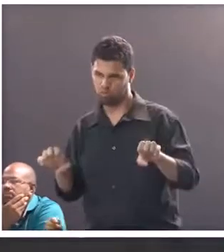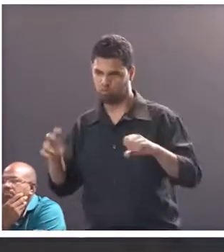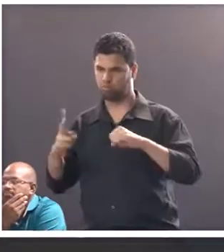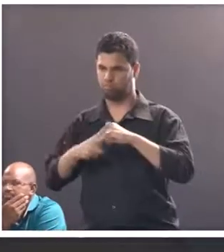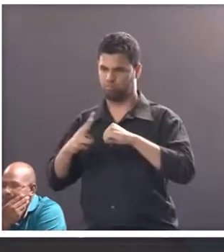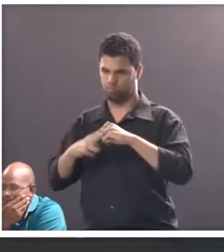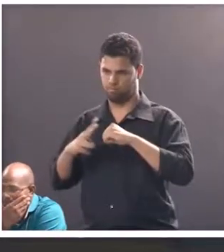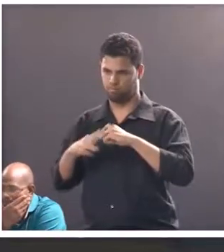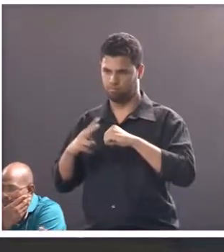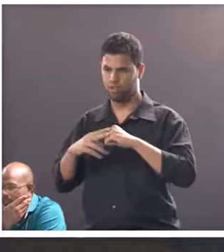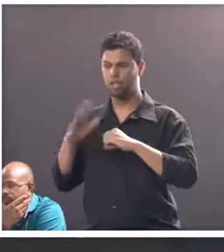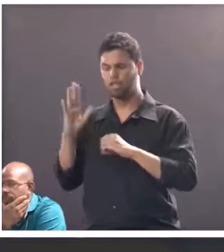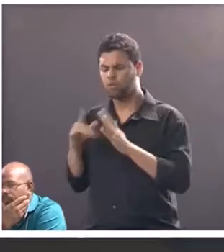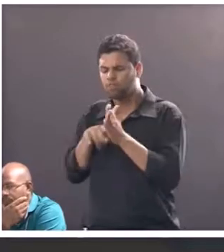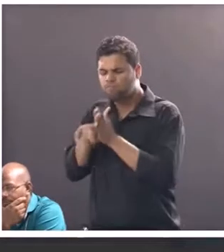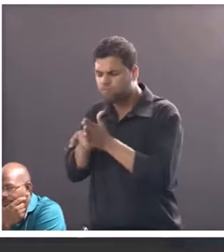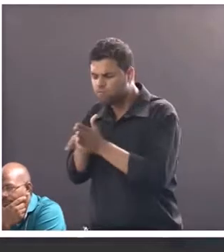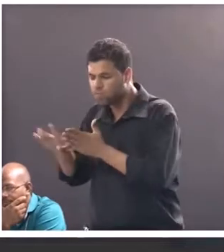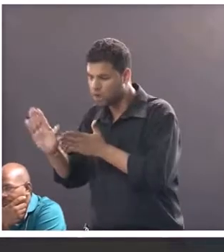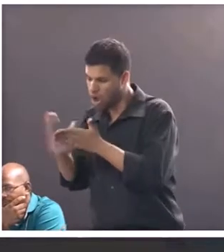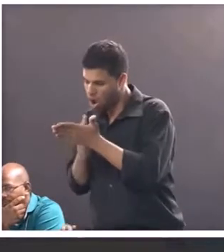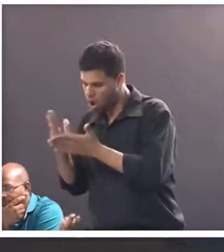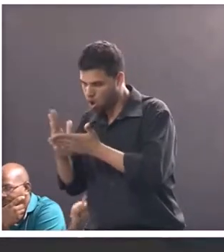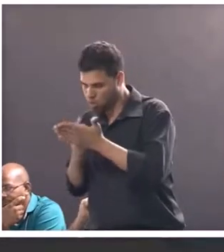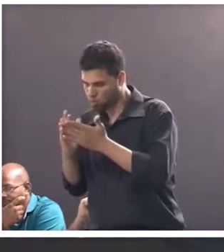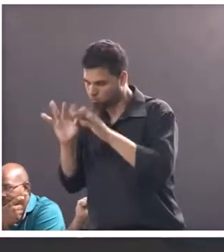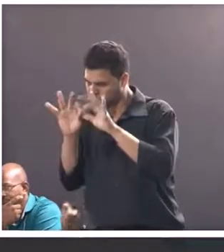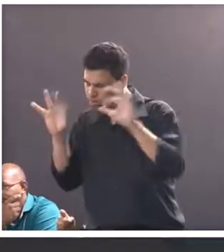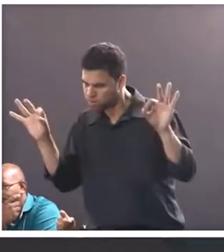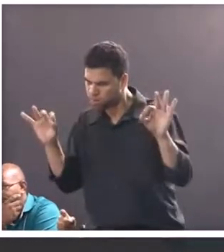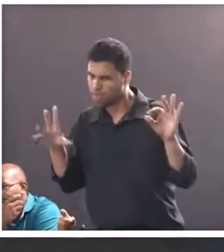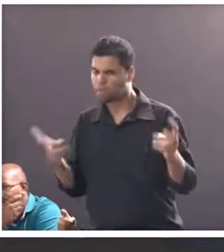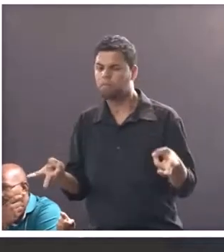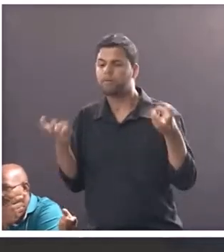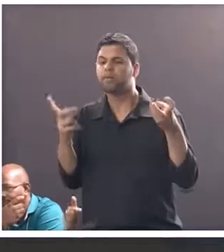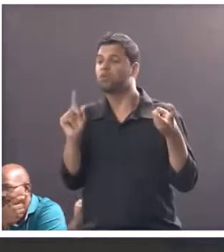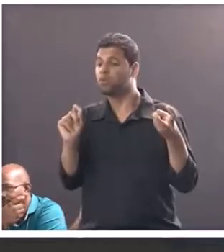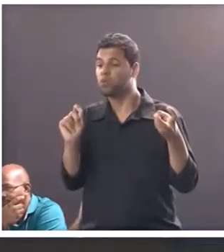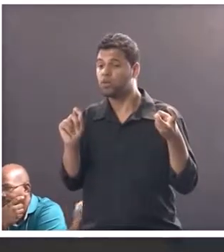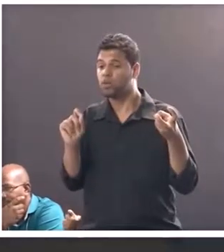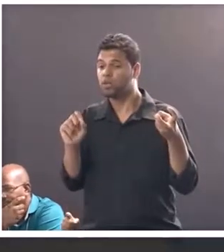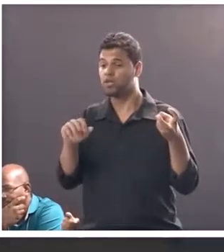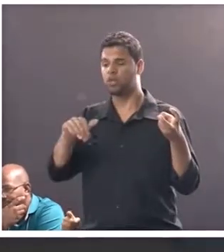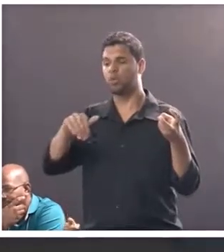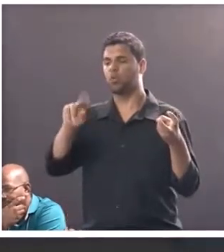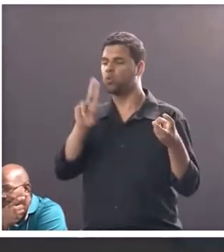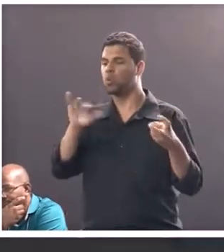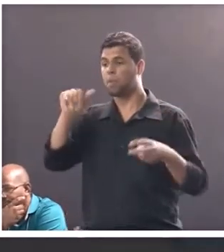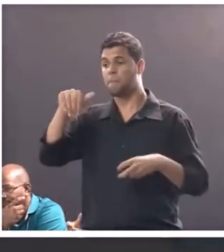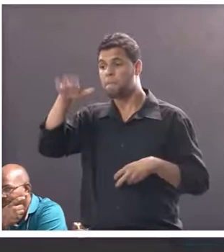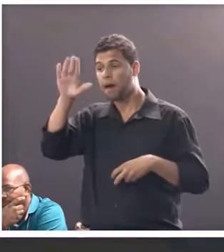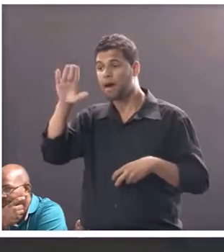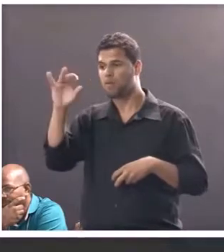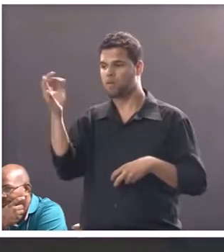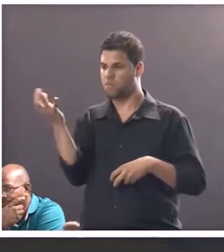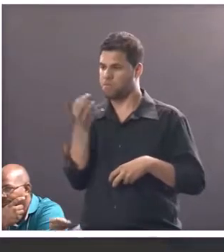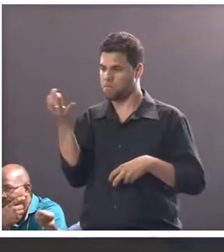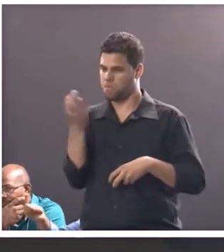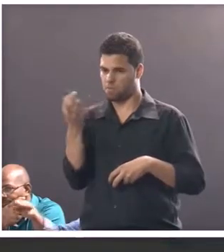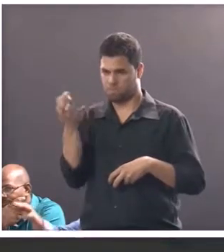gente utiliza muito mais o perfeito do que o imperfeito. Quando a gente parar para prestar atenção na estrutura, o surdo ele